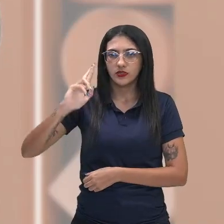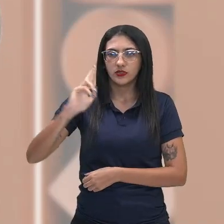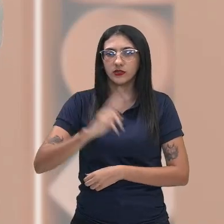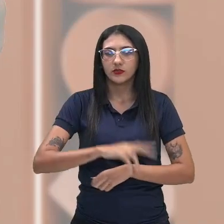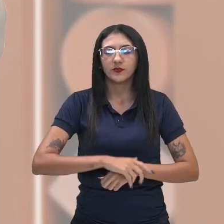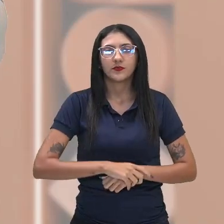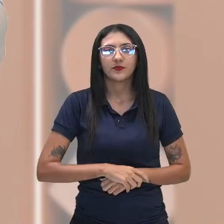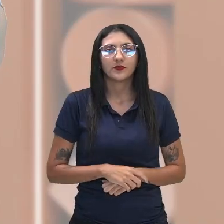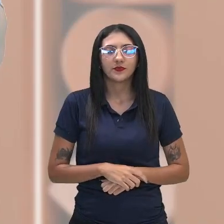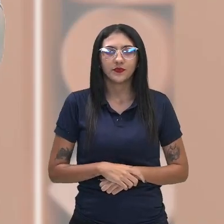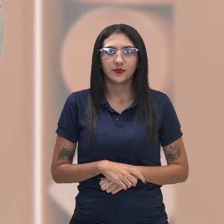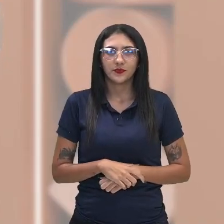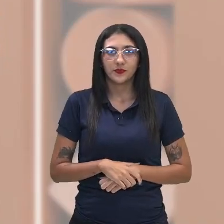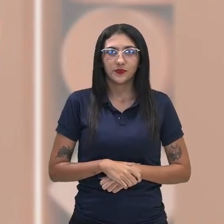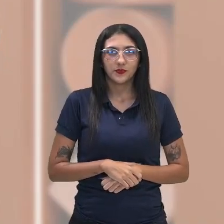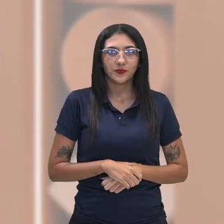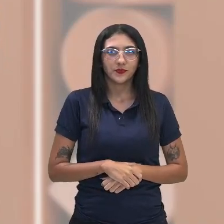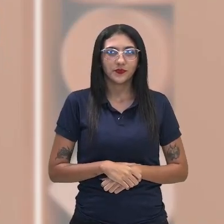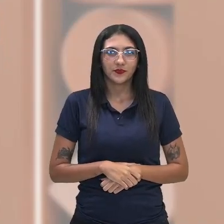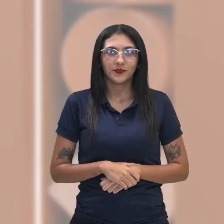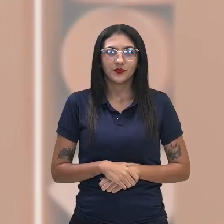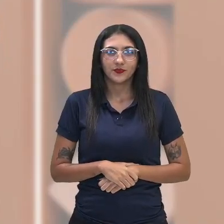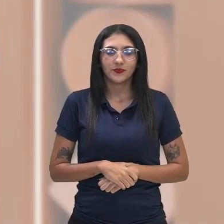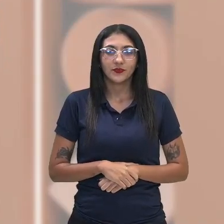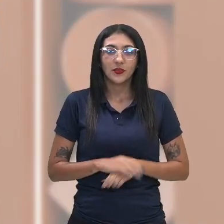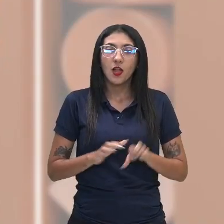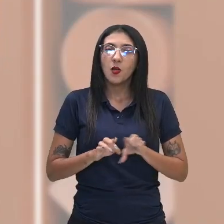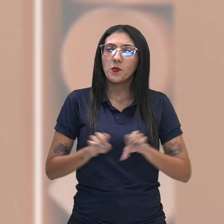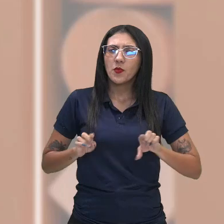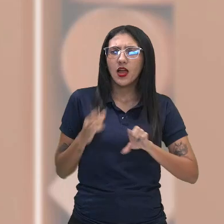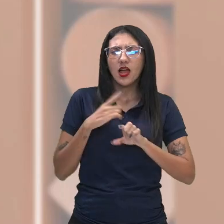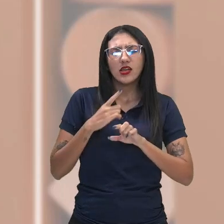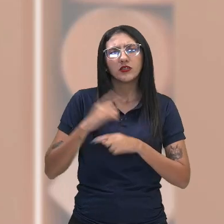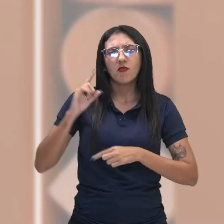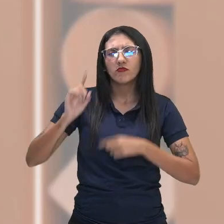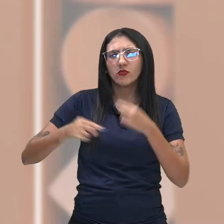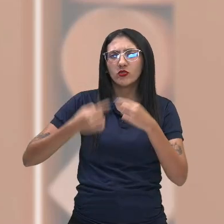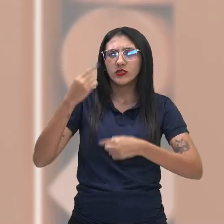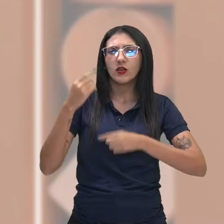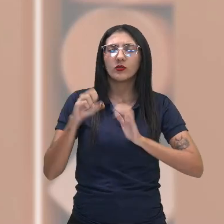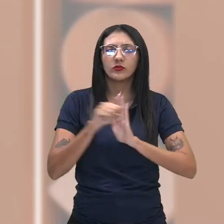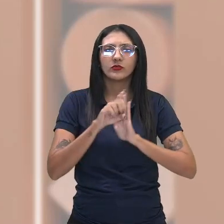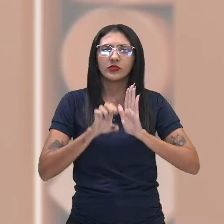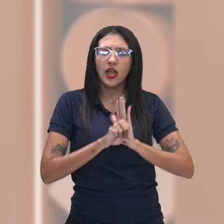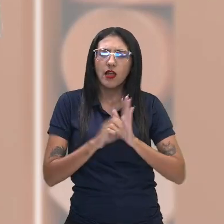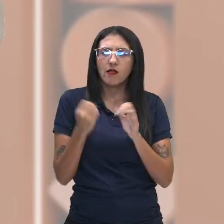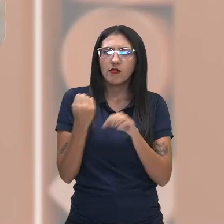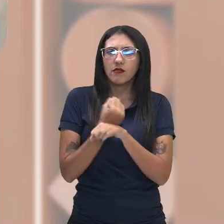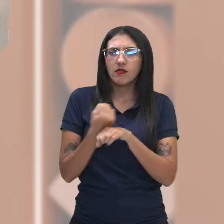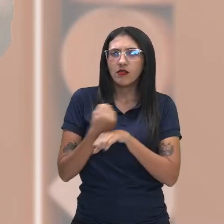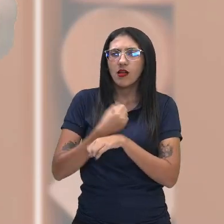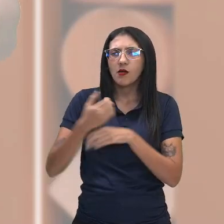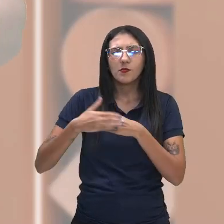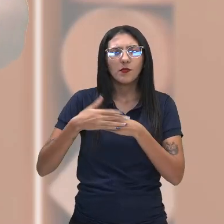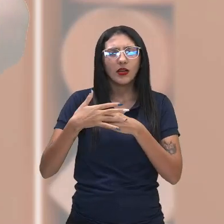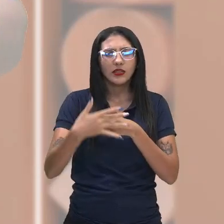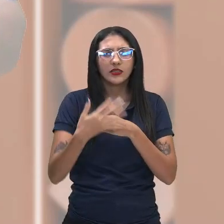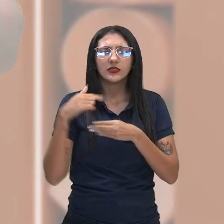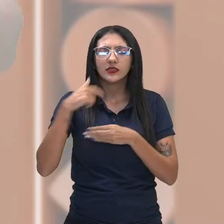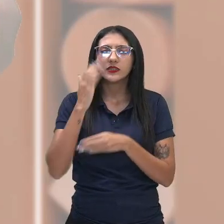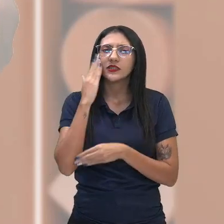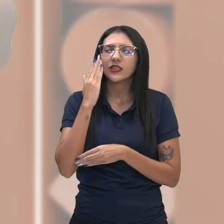Mas, com o avanço dos séculos, o tempo vai passando e nós sabemos então que houve um processo